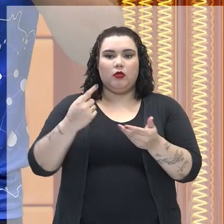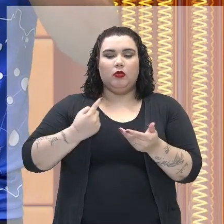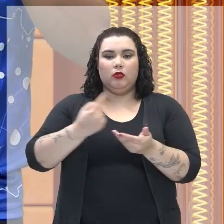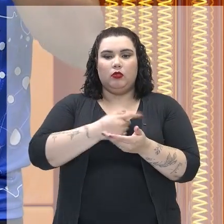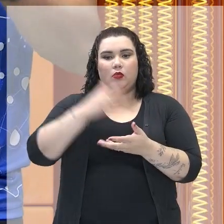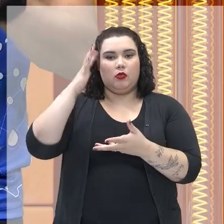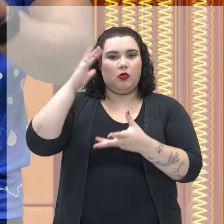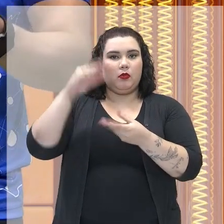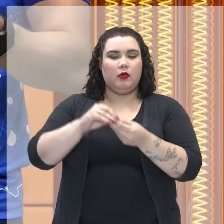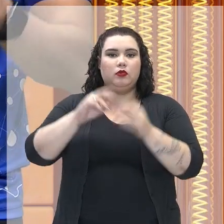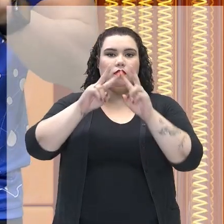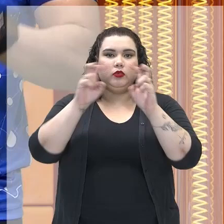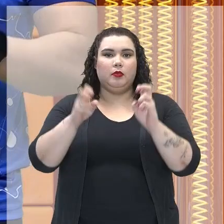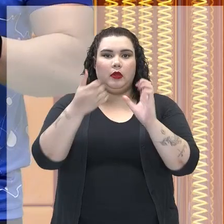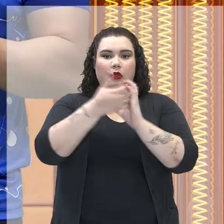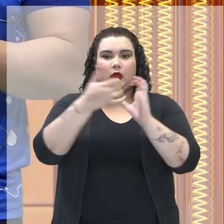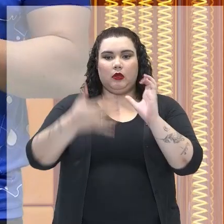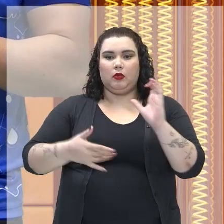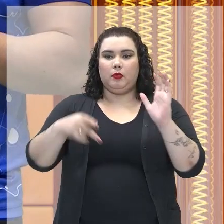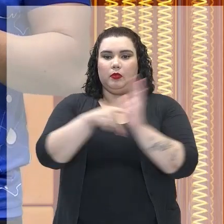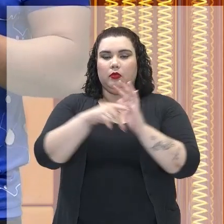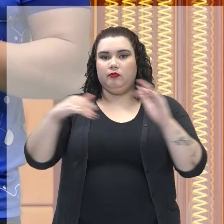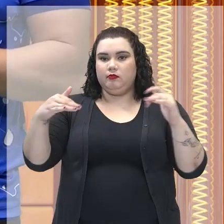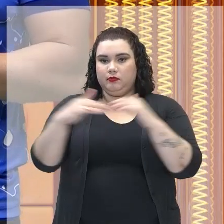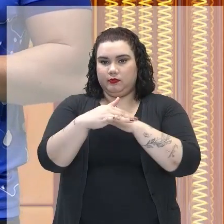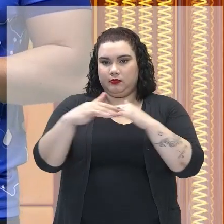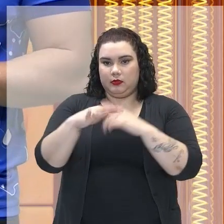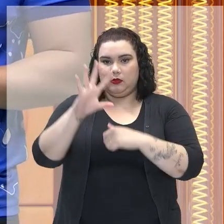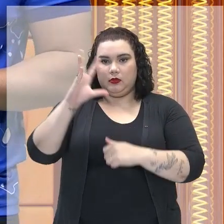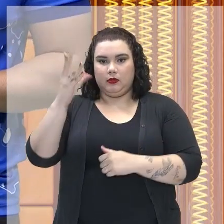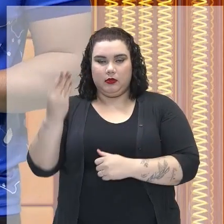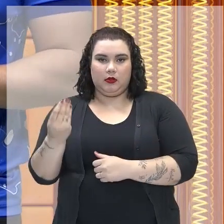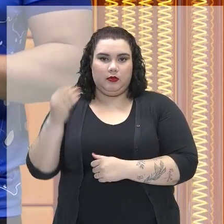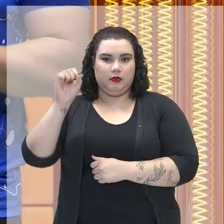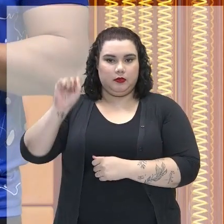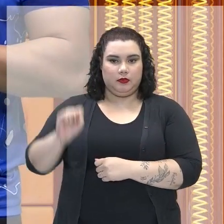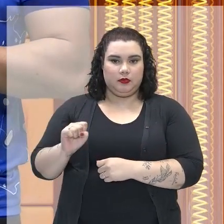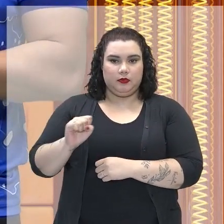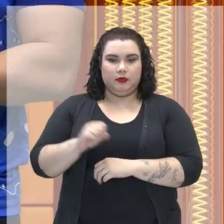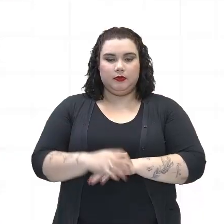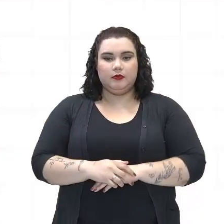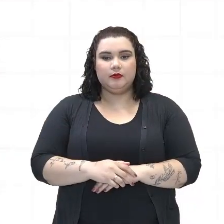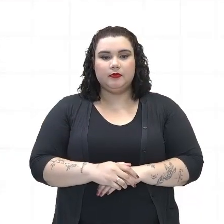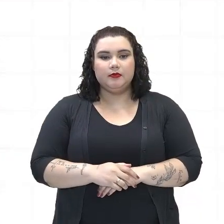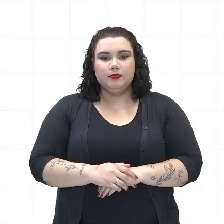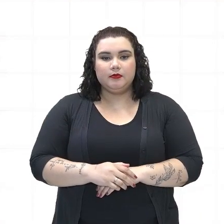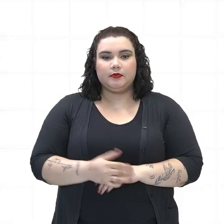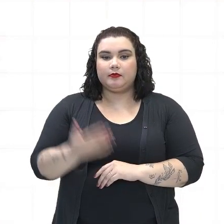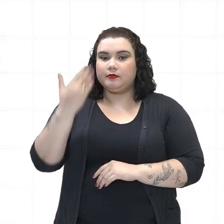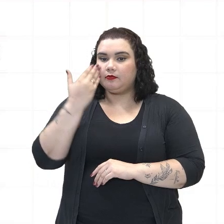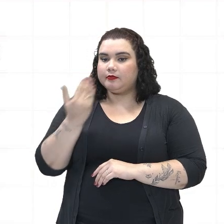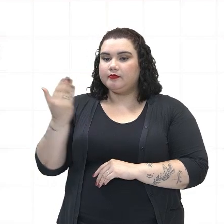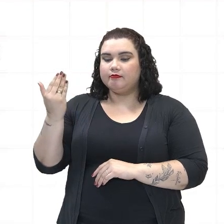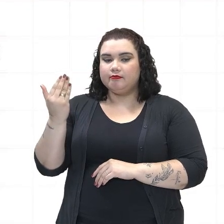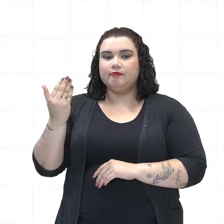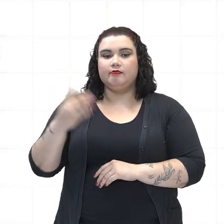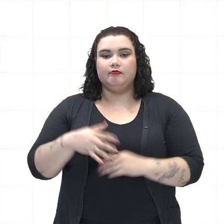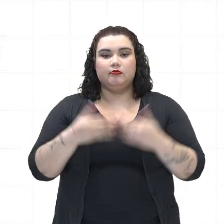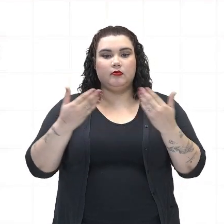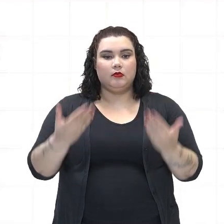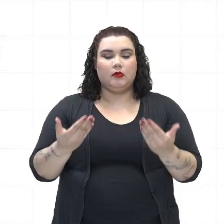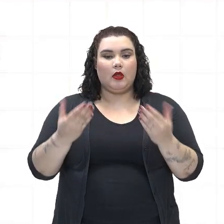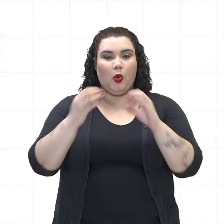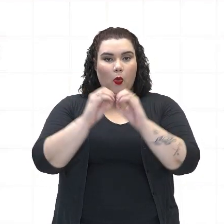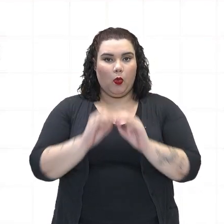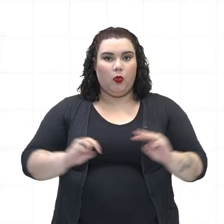sobre essas características da urbanização na África subsaariana. Acompanhe comigo. Olha só, segundo